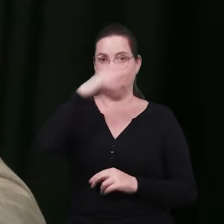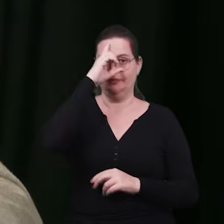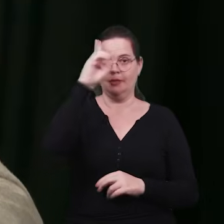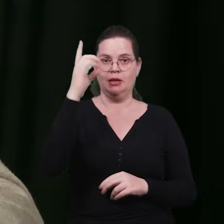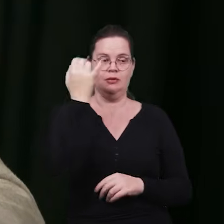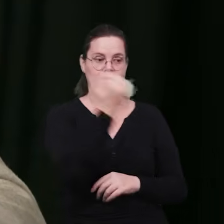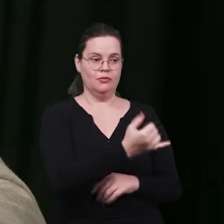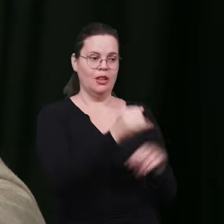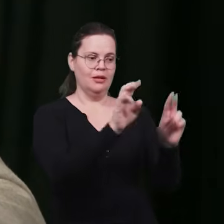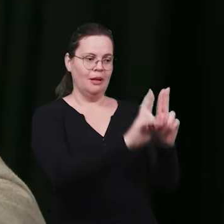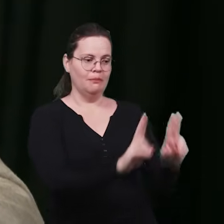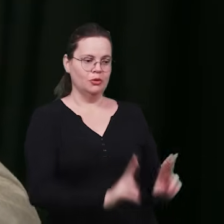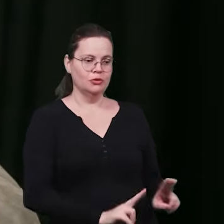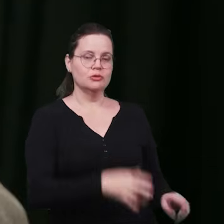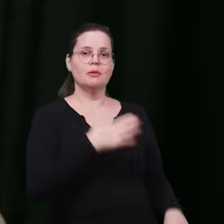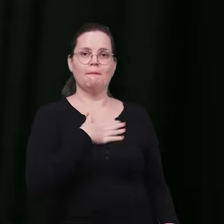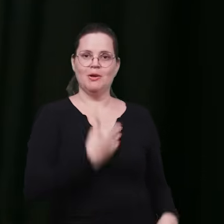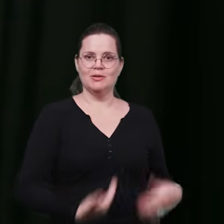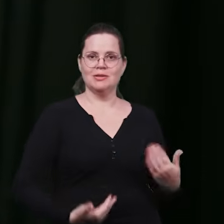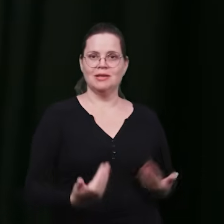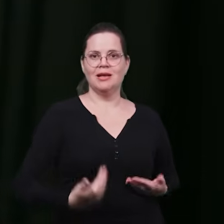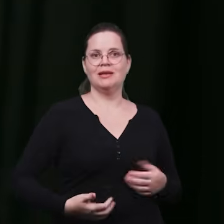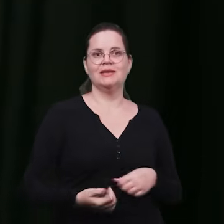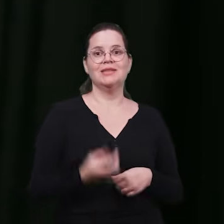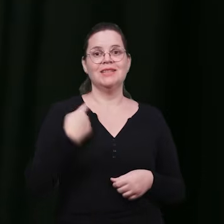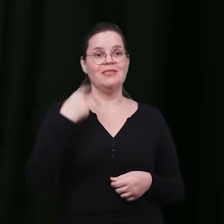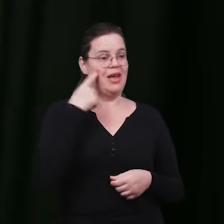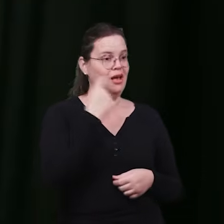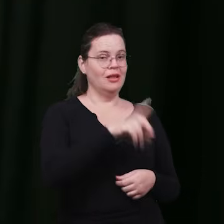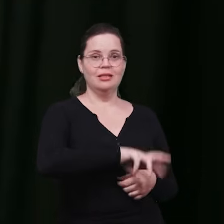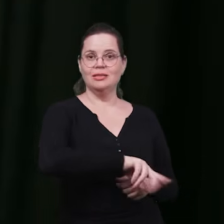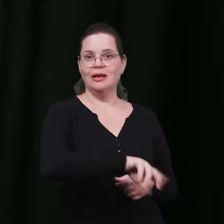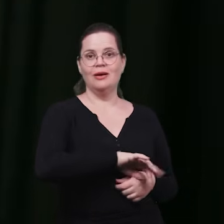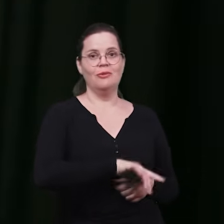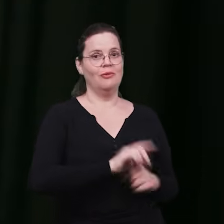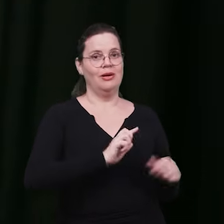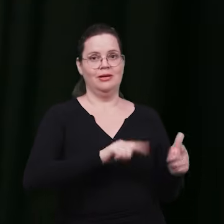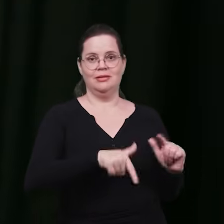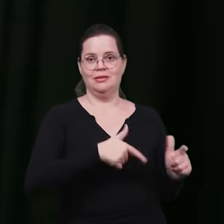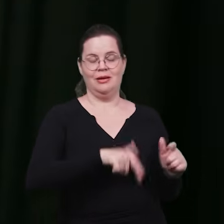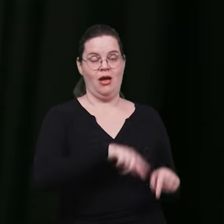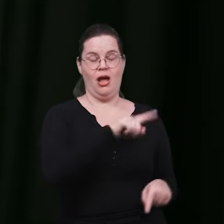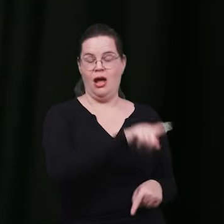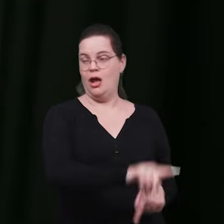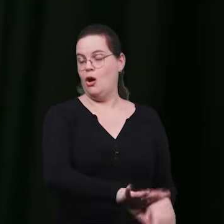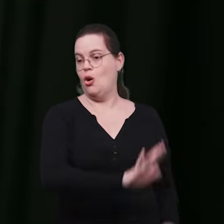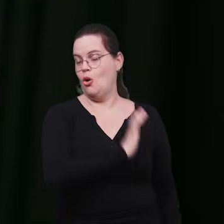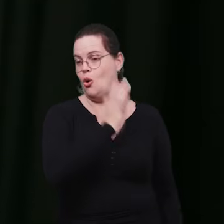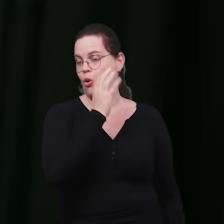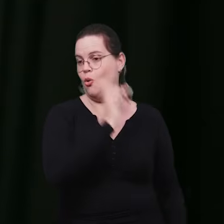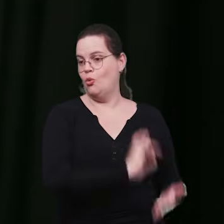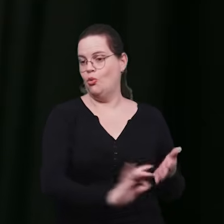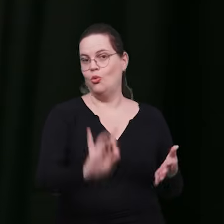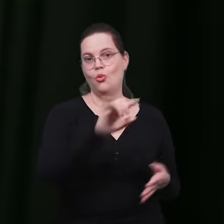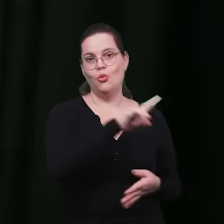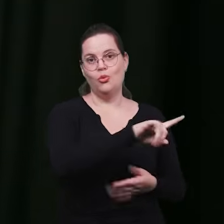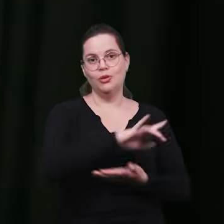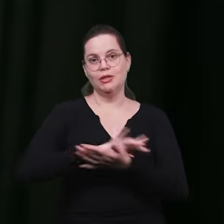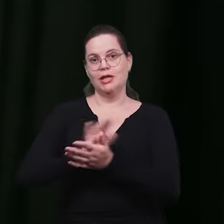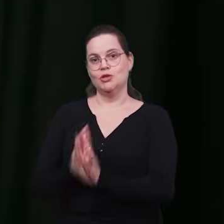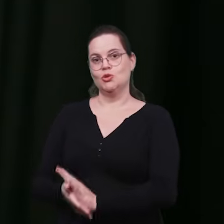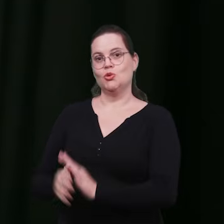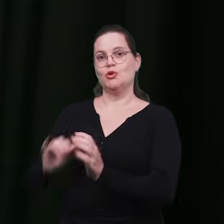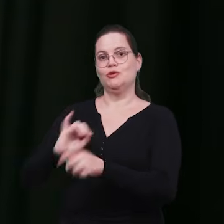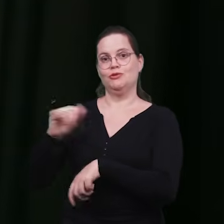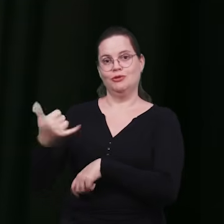servo. Era outro ímpio, né? Veja, outro ímpio, um rei terrível que destruiu